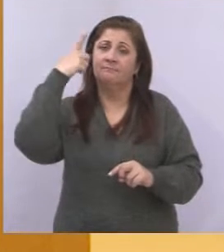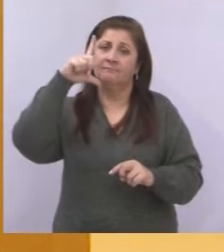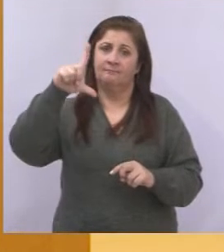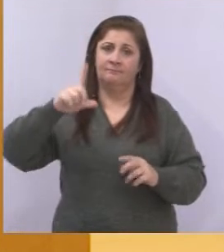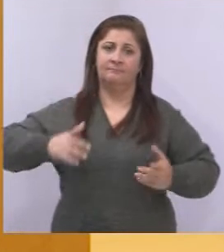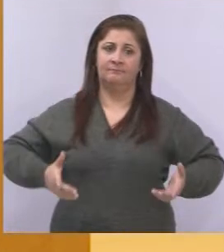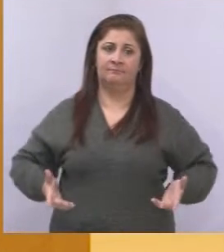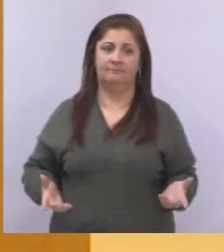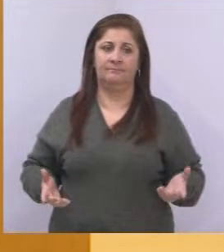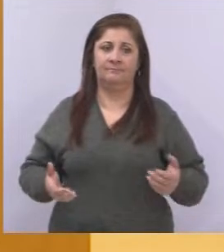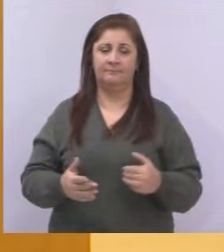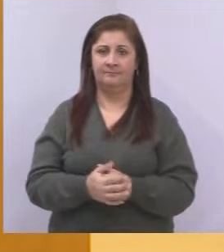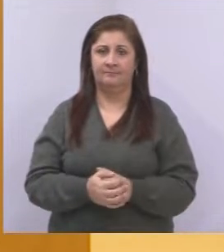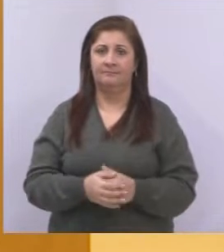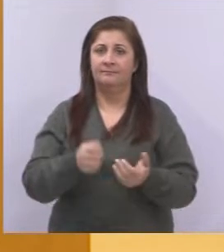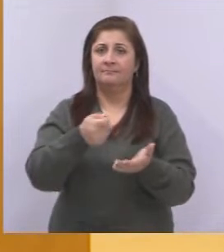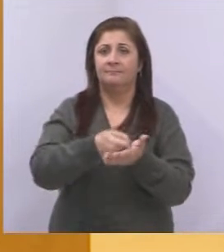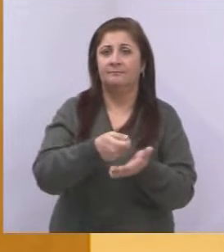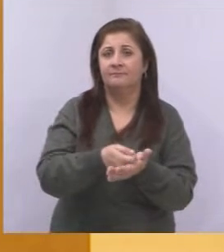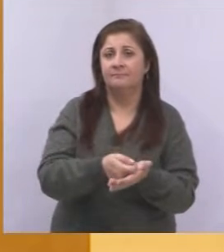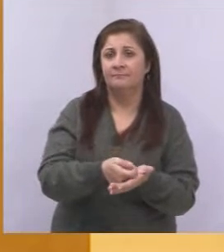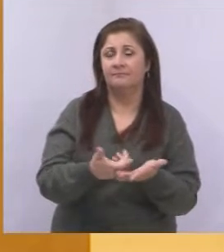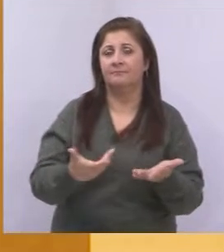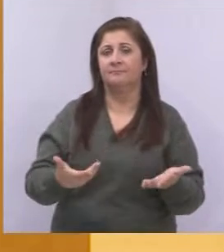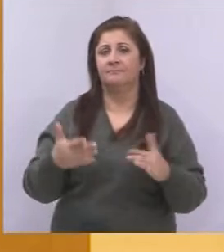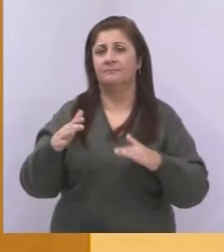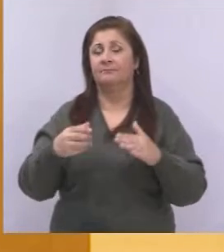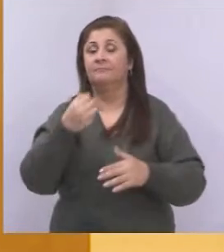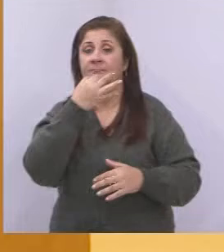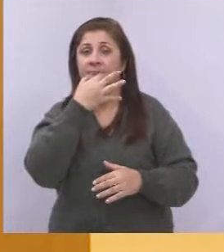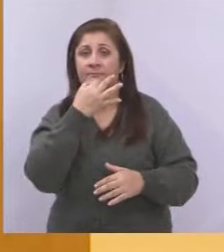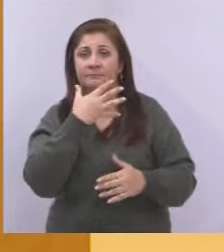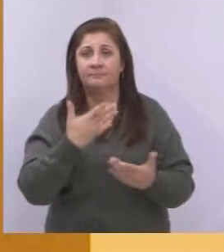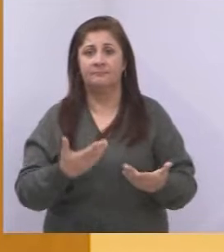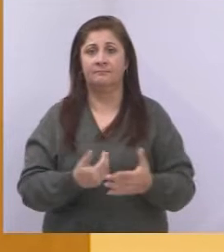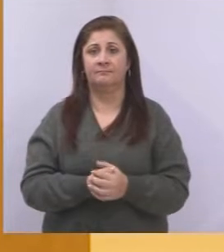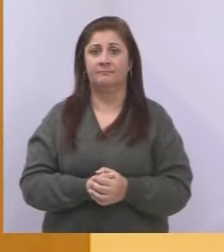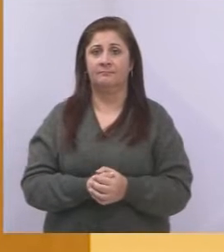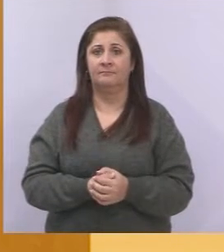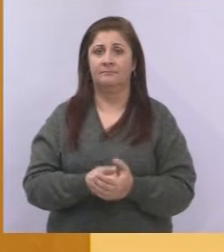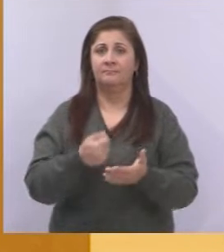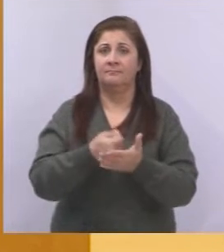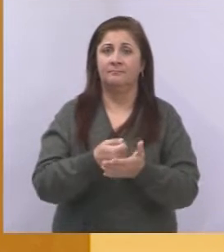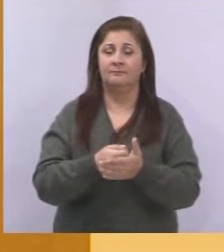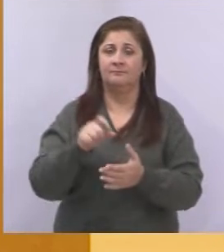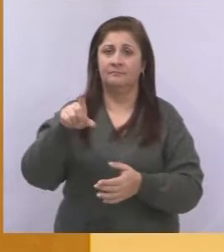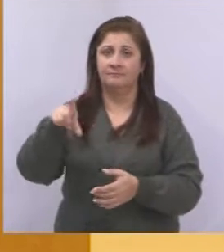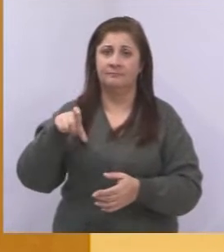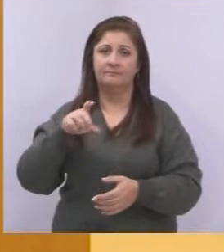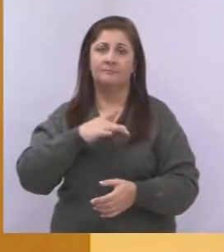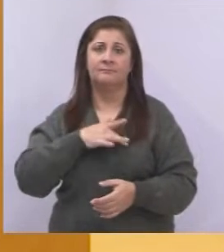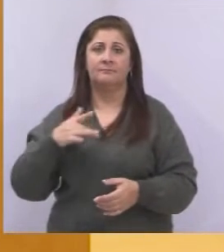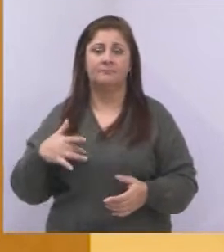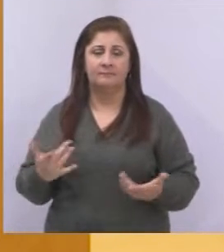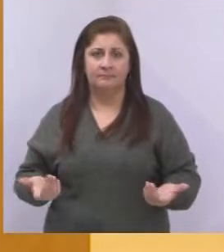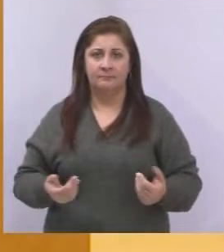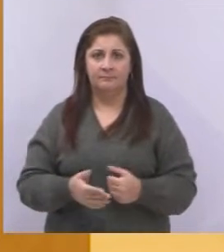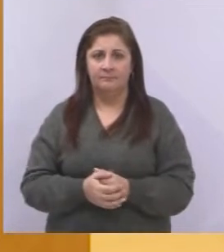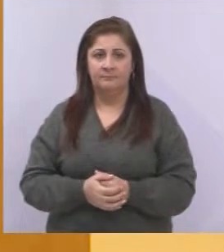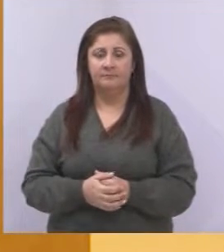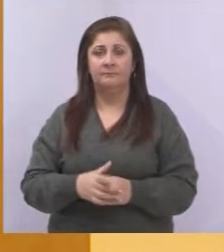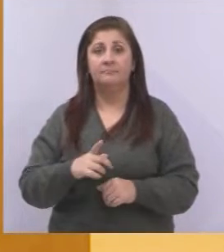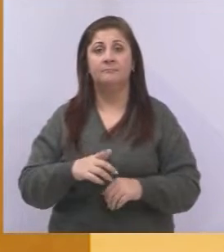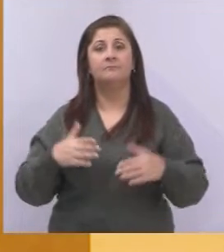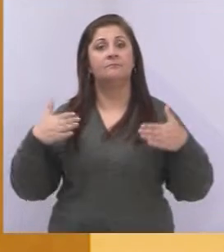não é, fazer o pagamento, muitas vezes, do seu medicamento, fazer o pagamento do convênio, ter uma horinha